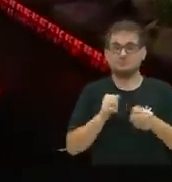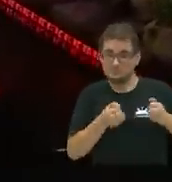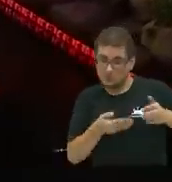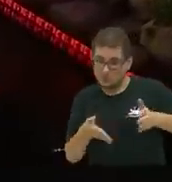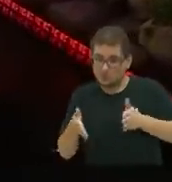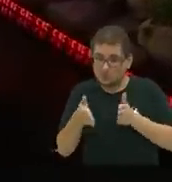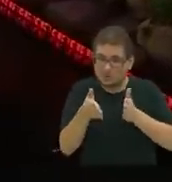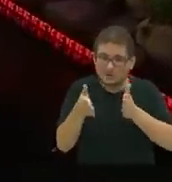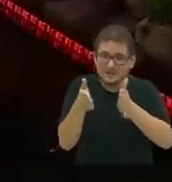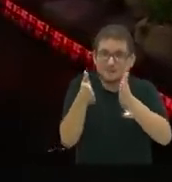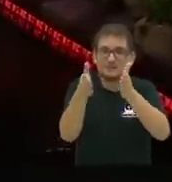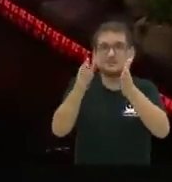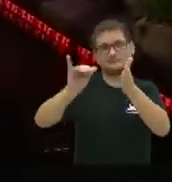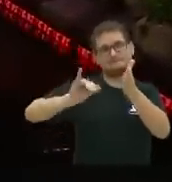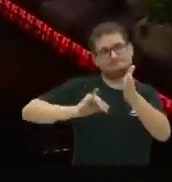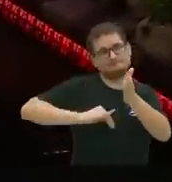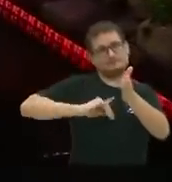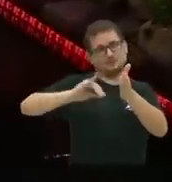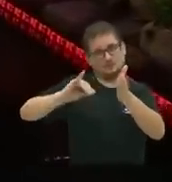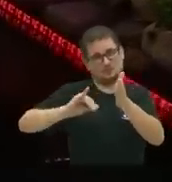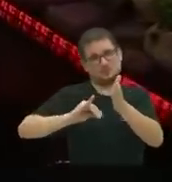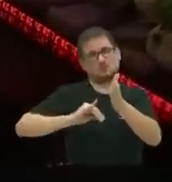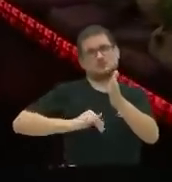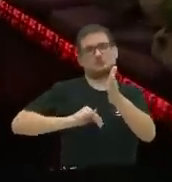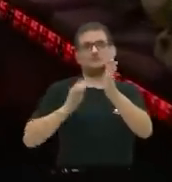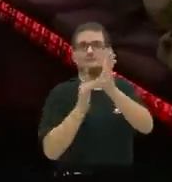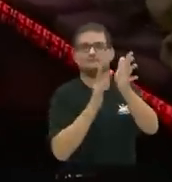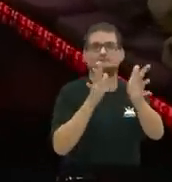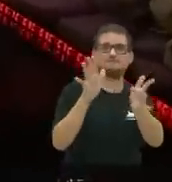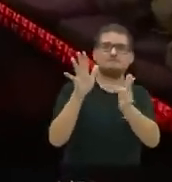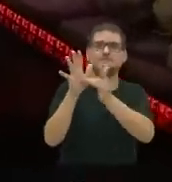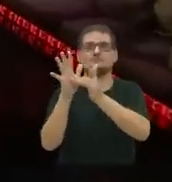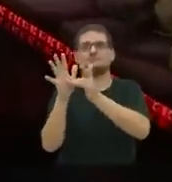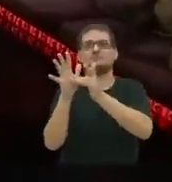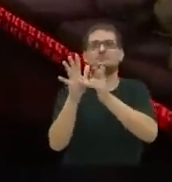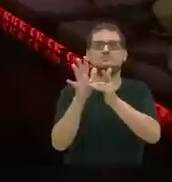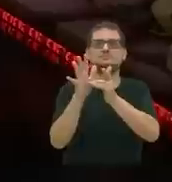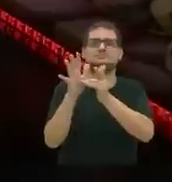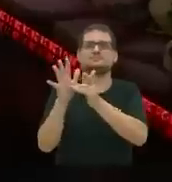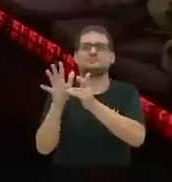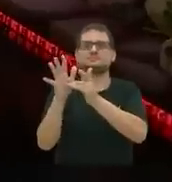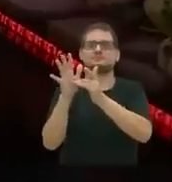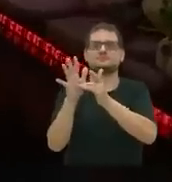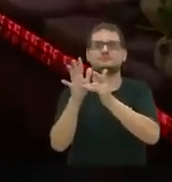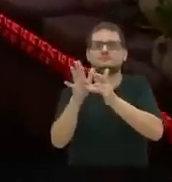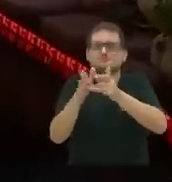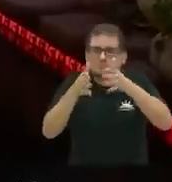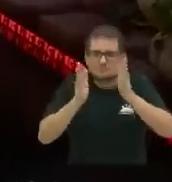Dolorosa, pela via dolorosa ao